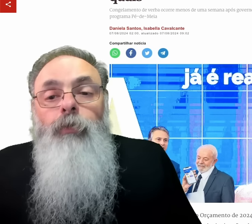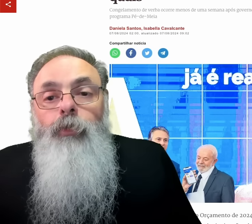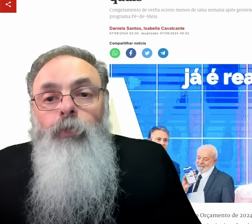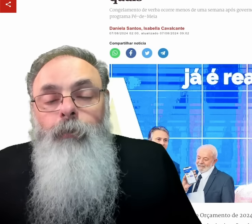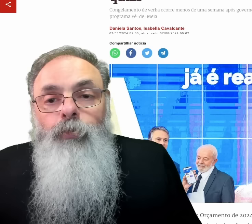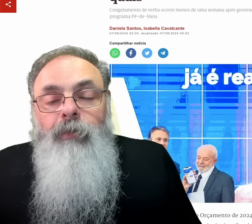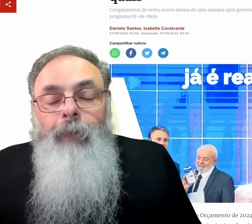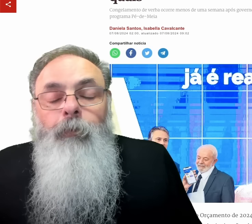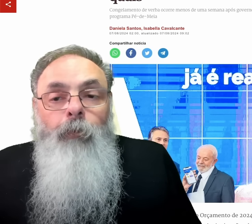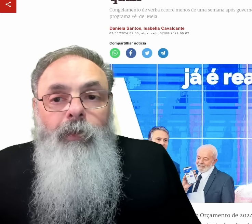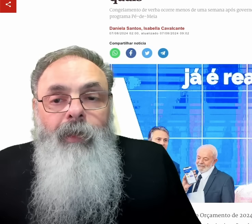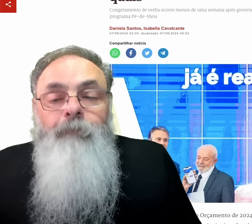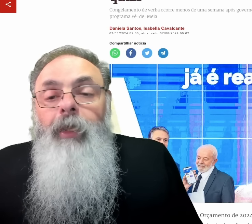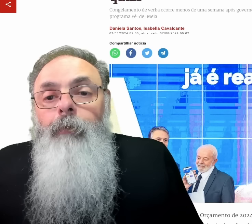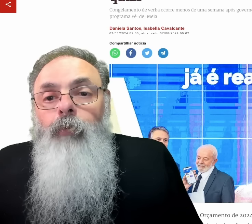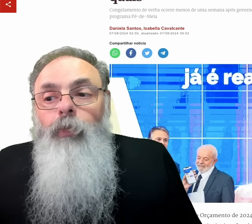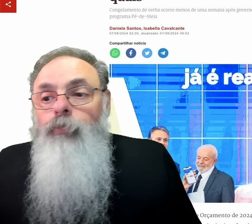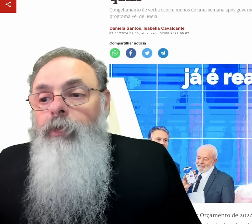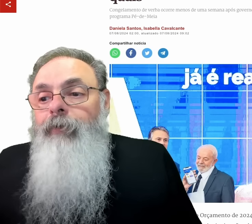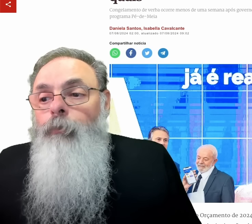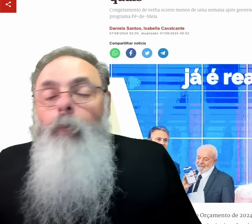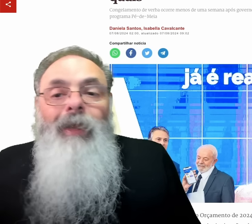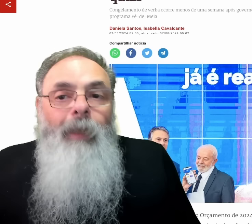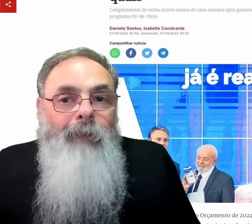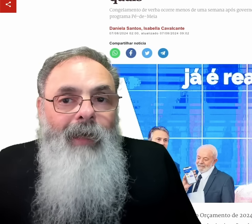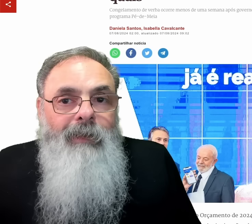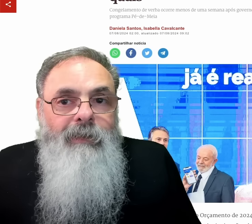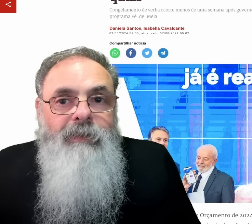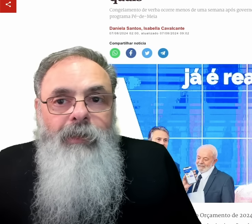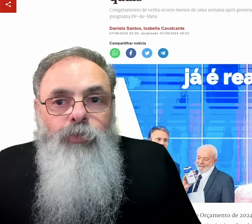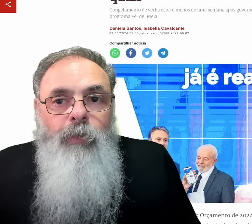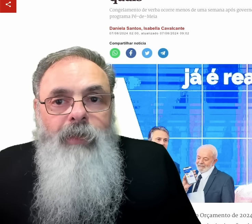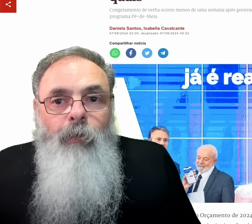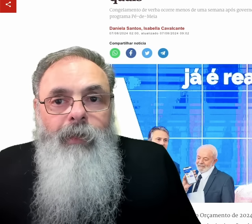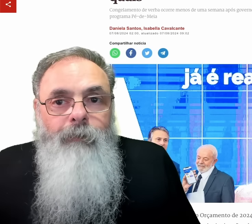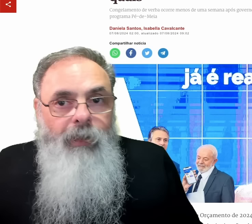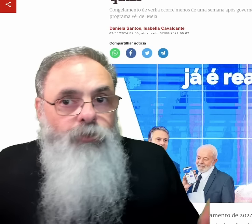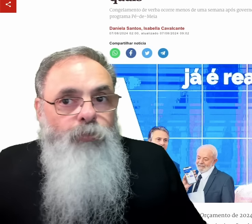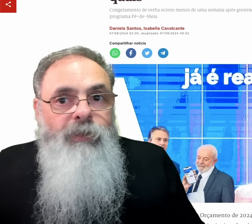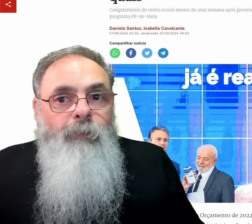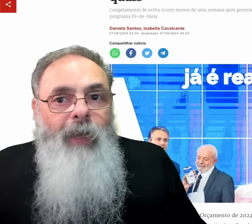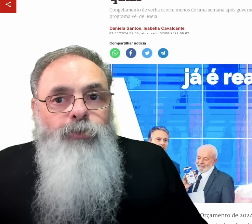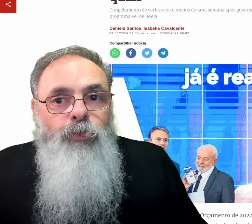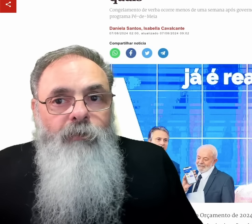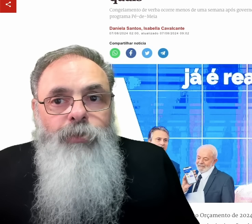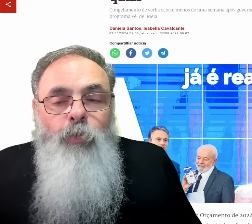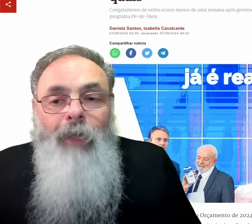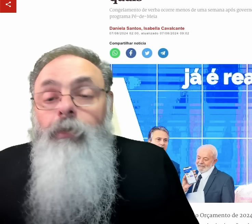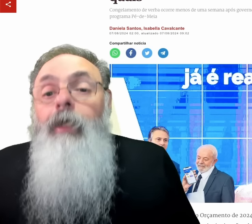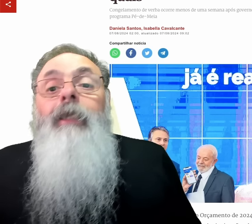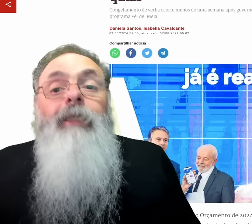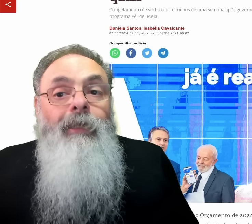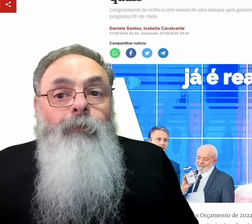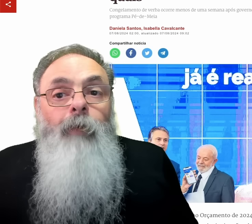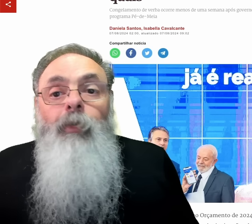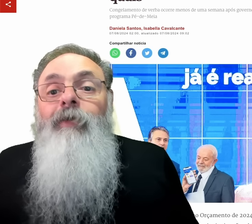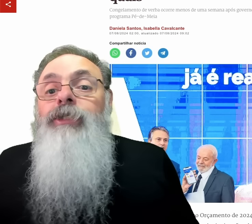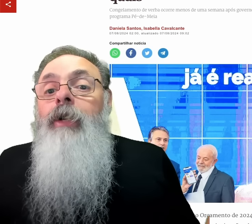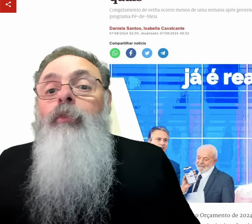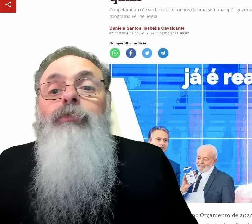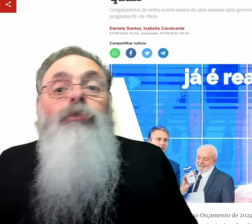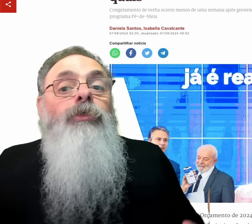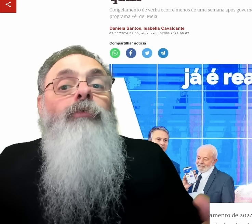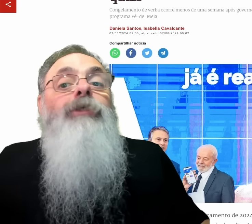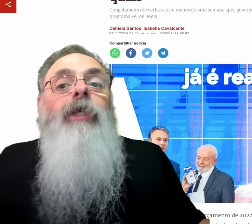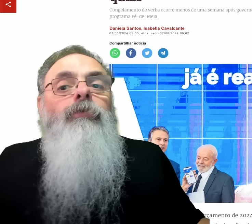duvido que dure muito tempo por quê Porque o Lula vai tomar uma Lapada nessas eleições agora eleições municipais de 2024 e daí meu amigo ele vai